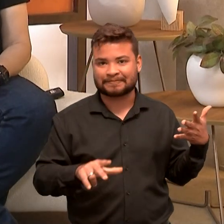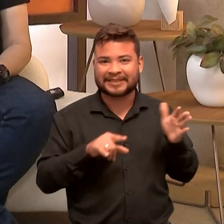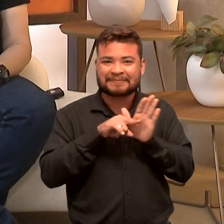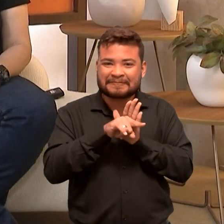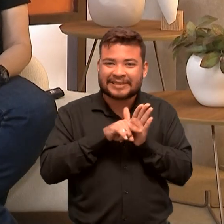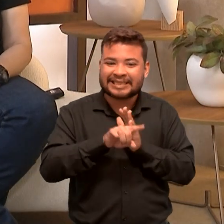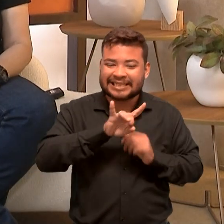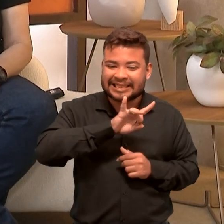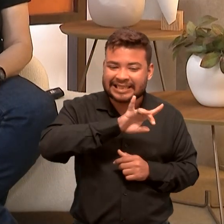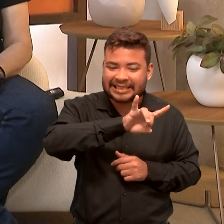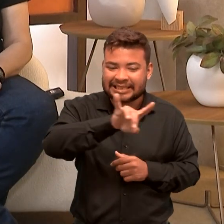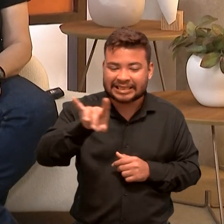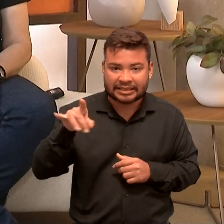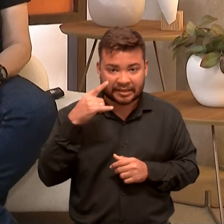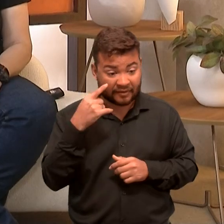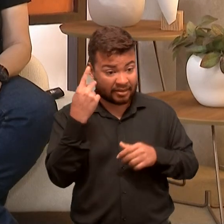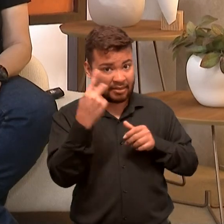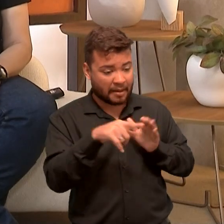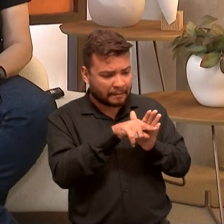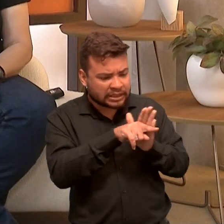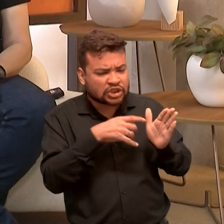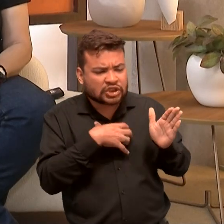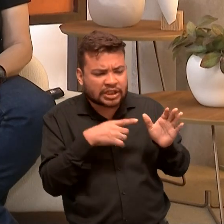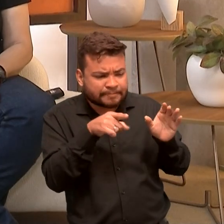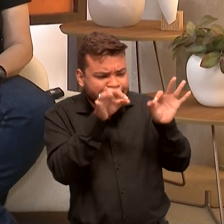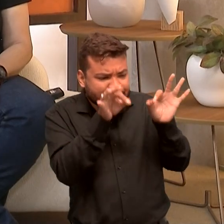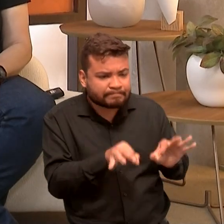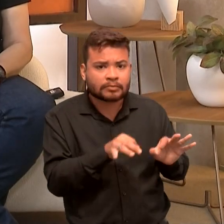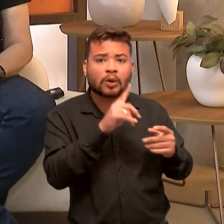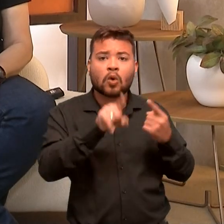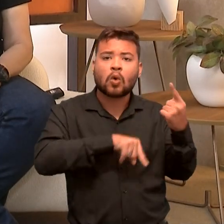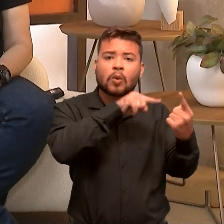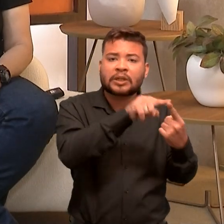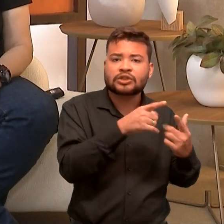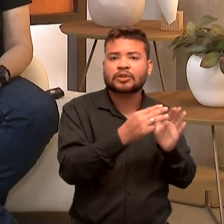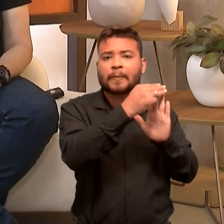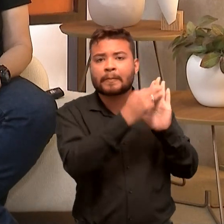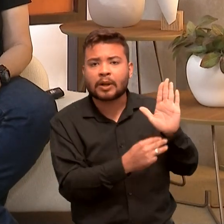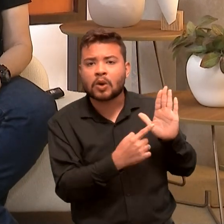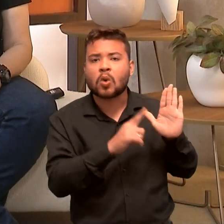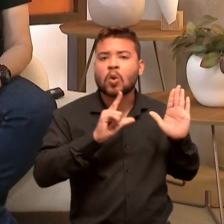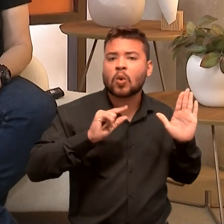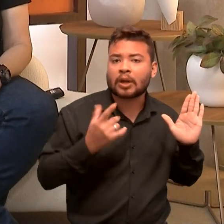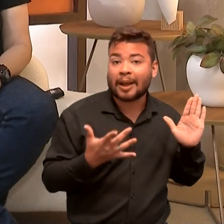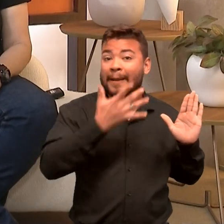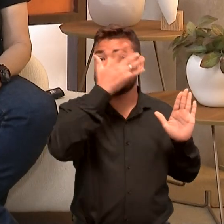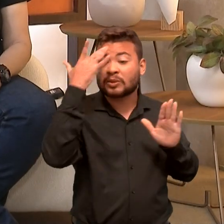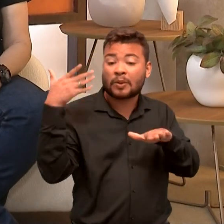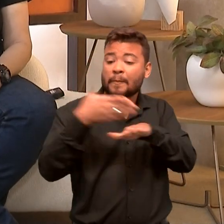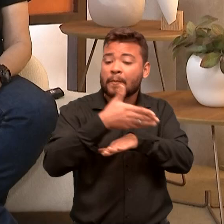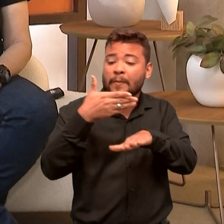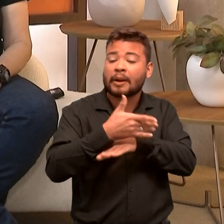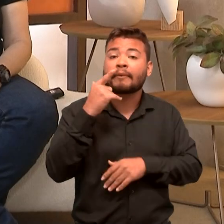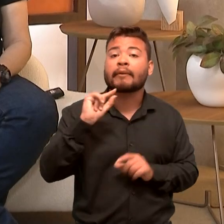pesquisa exatamente como ela é, com os seus objetivos, a sua metodologia, quem é o participante. Por isso, na